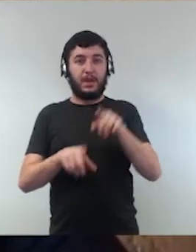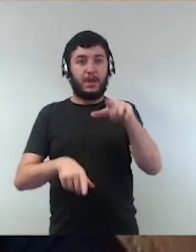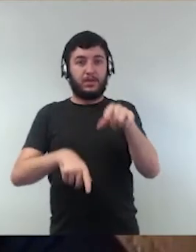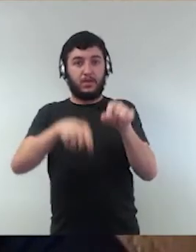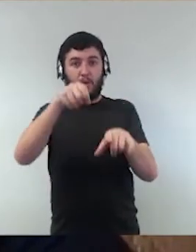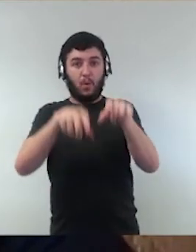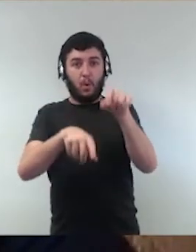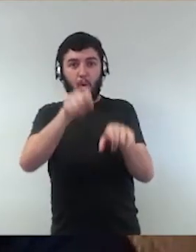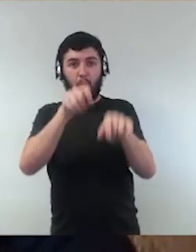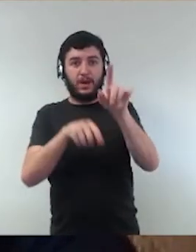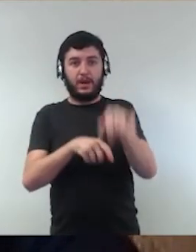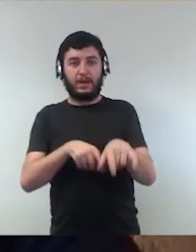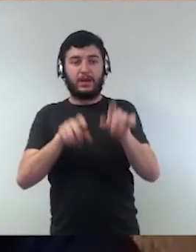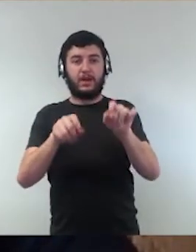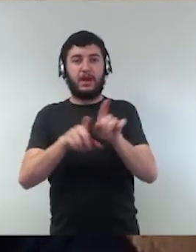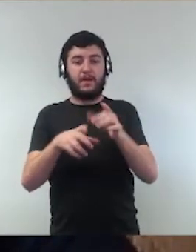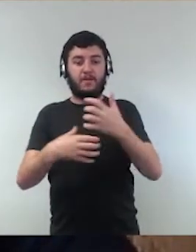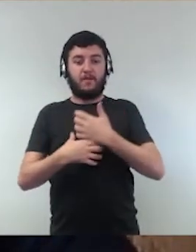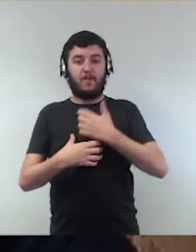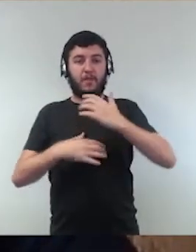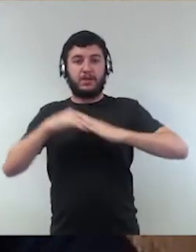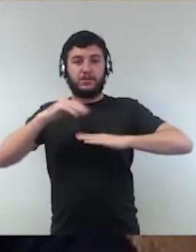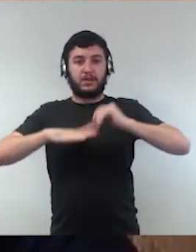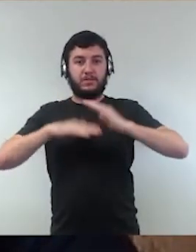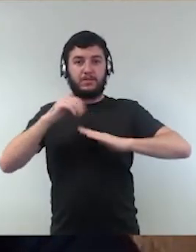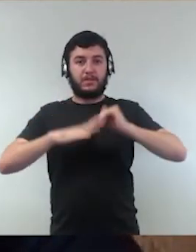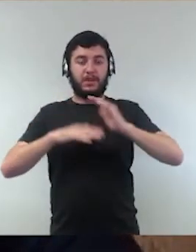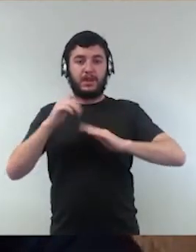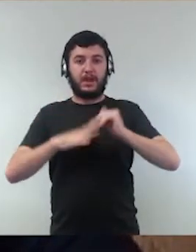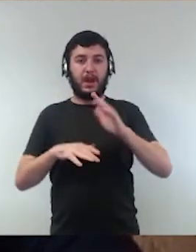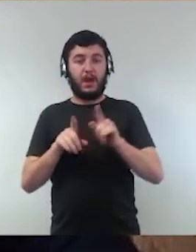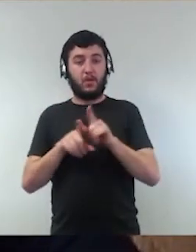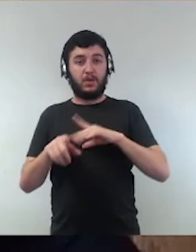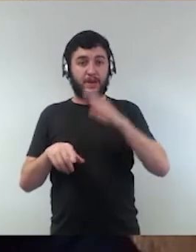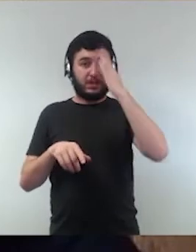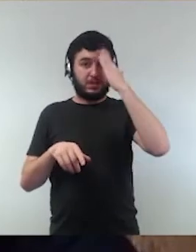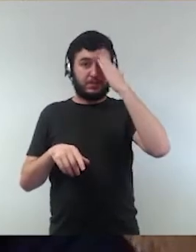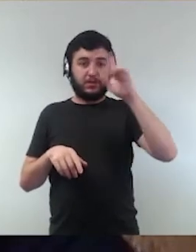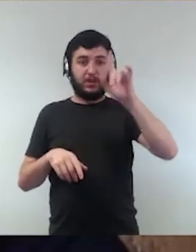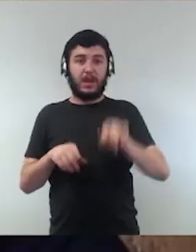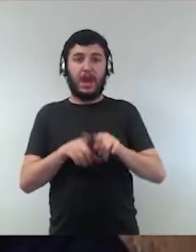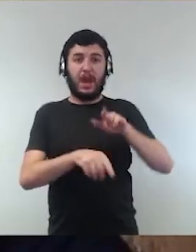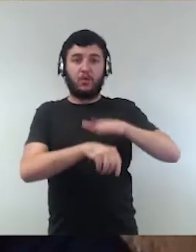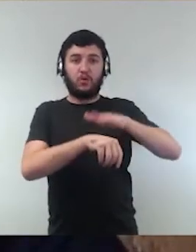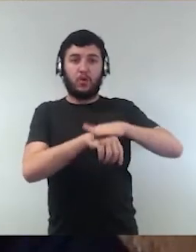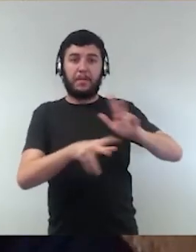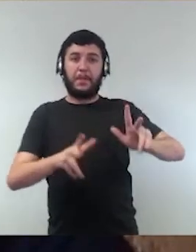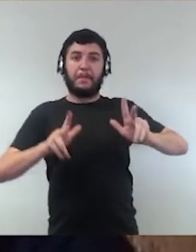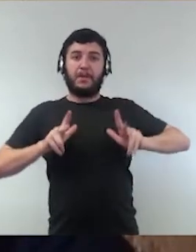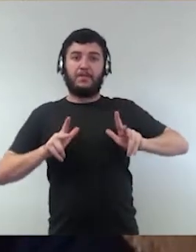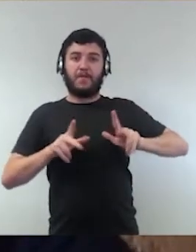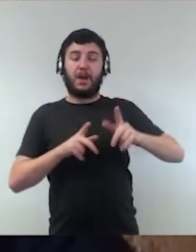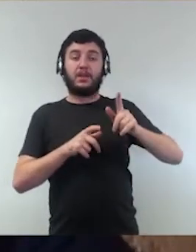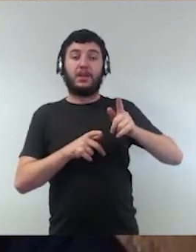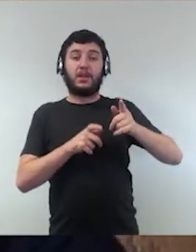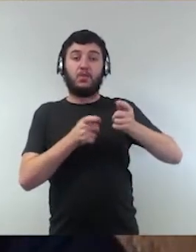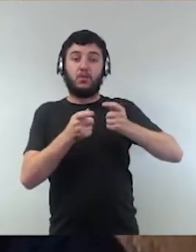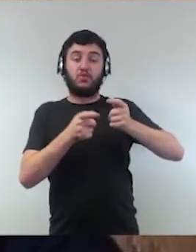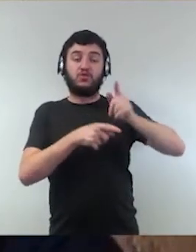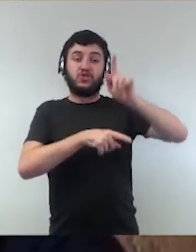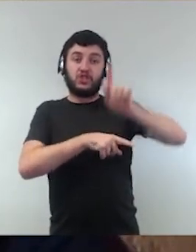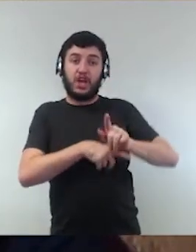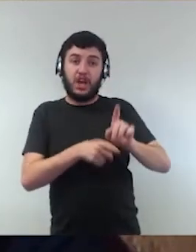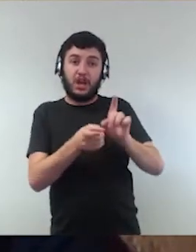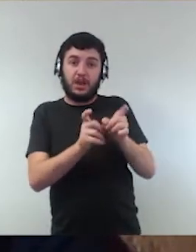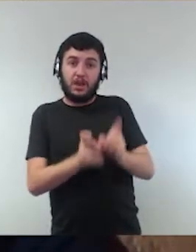noção uma forma de se aplicar a noção da autonomia privada no gerenciamento que todo cidadão há de ter da